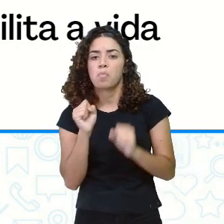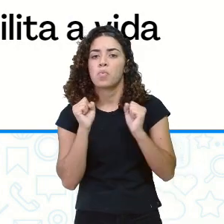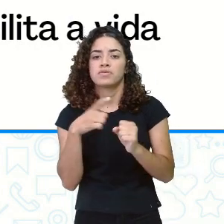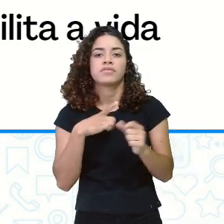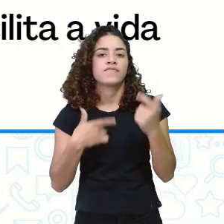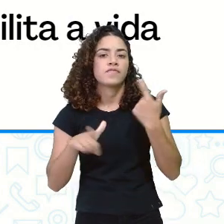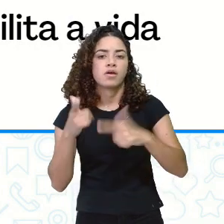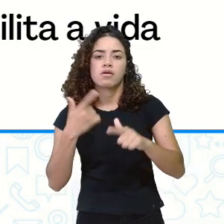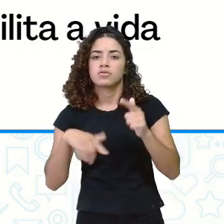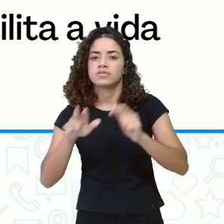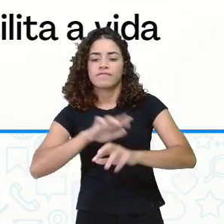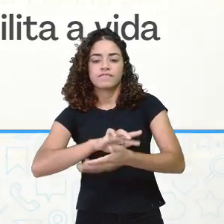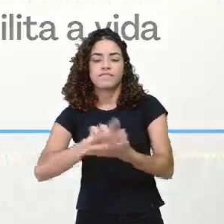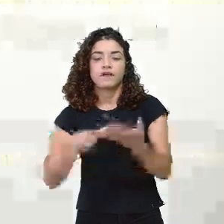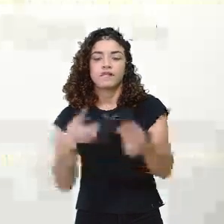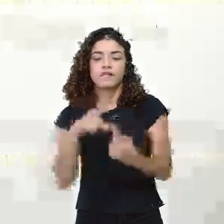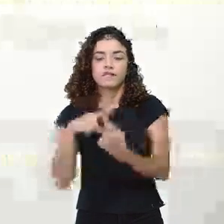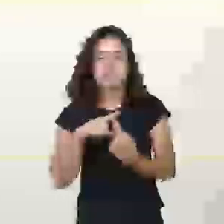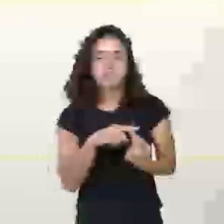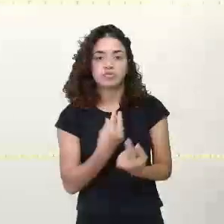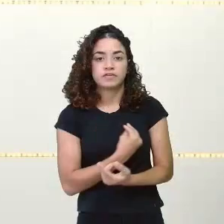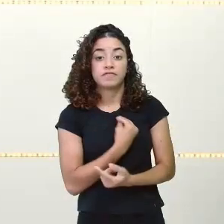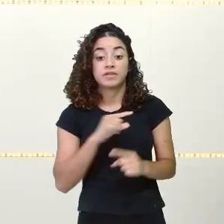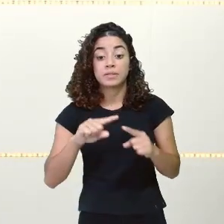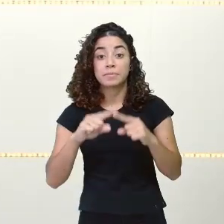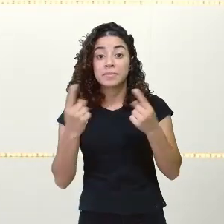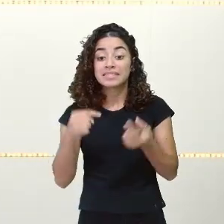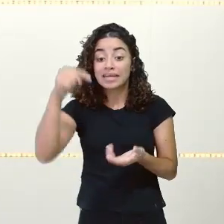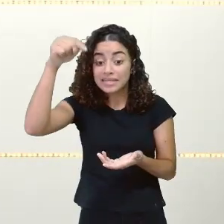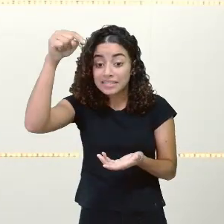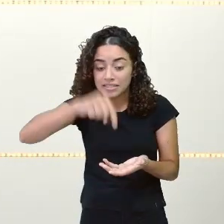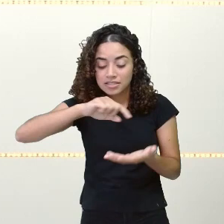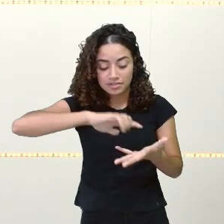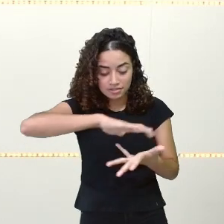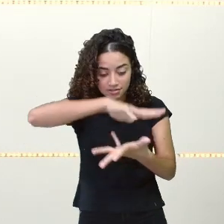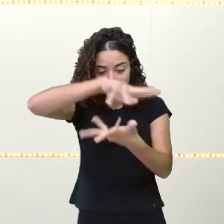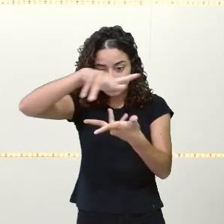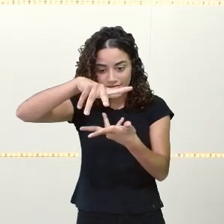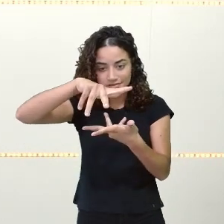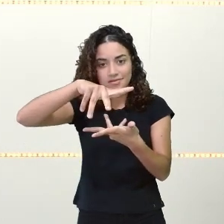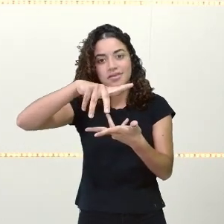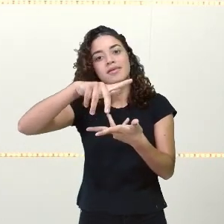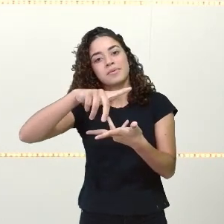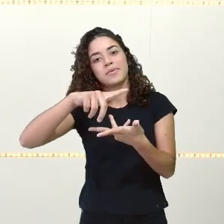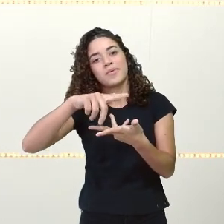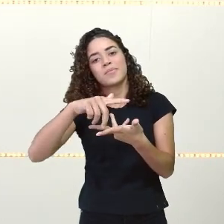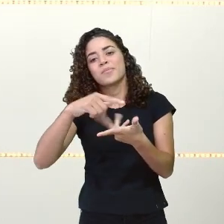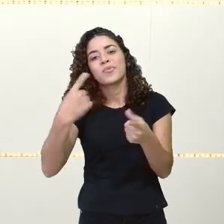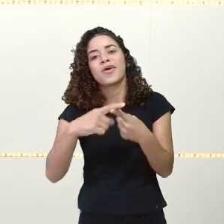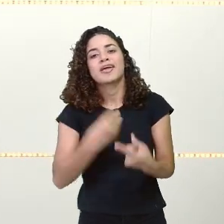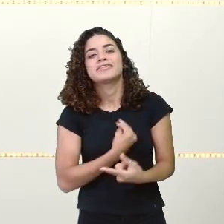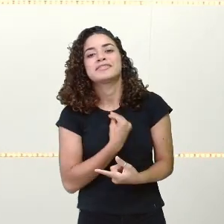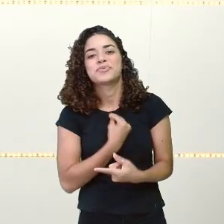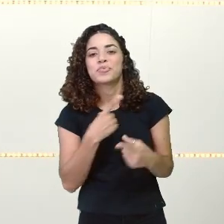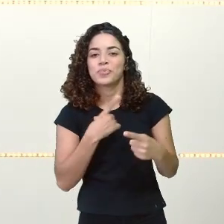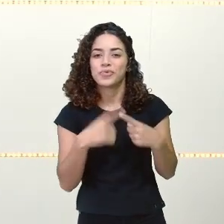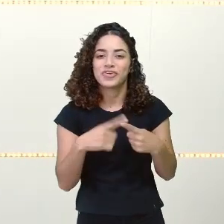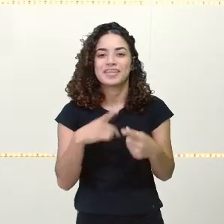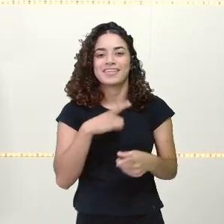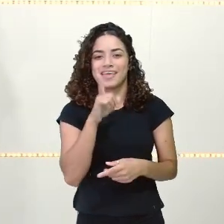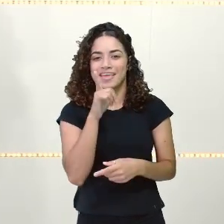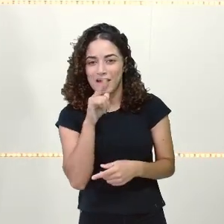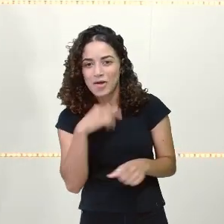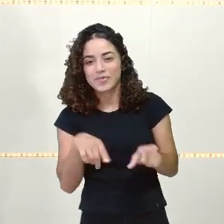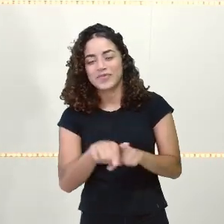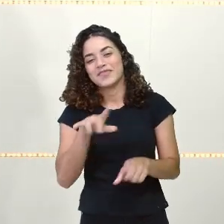vários tipos de vida, só que no nosso planeta ela só existe graças a esse oxigênio e a essa água que existe aqui, tá?